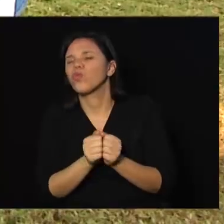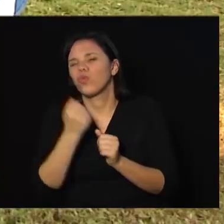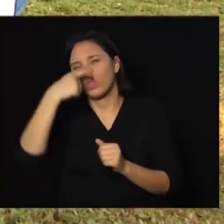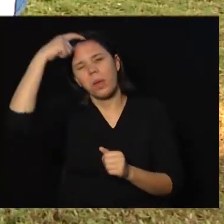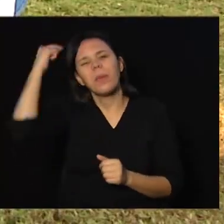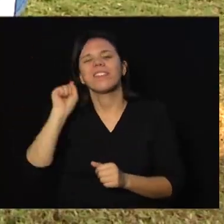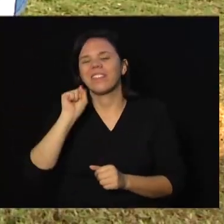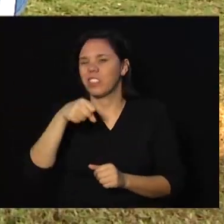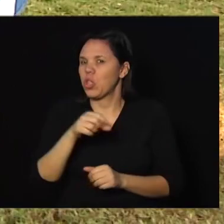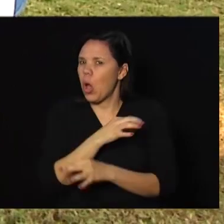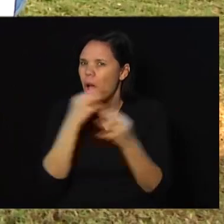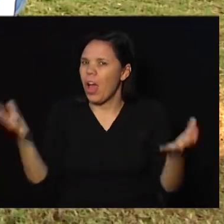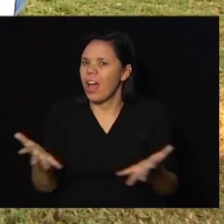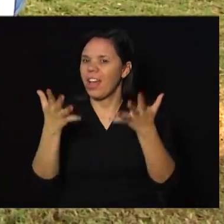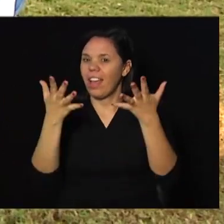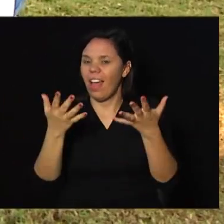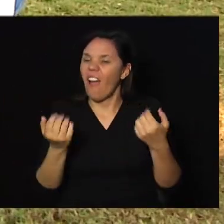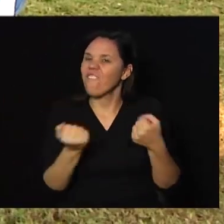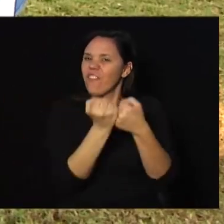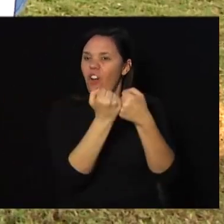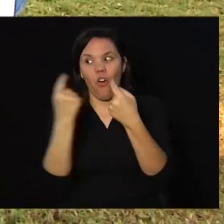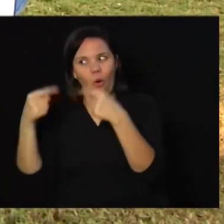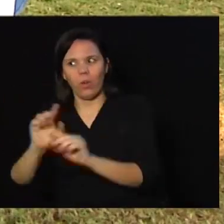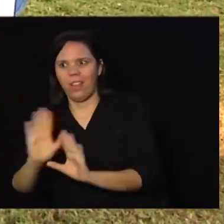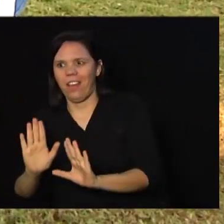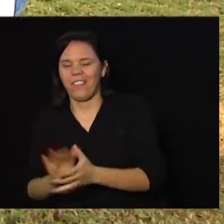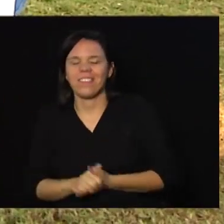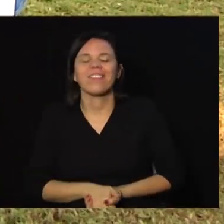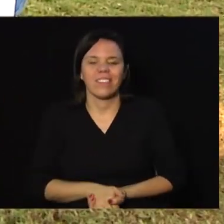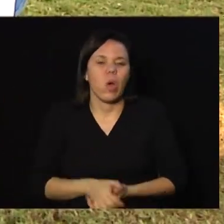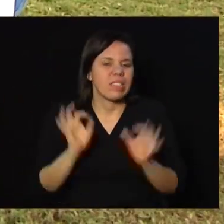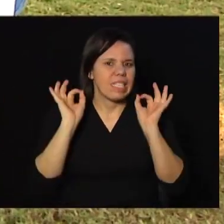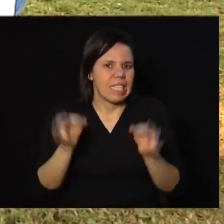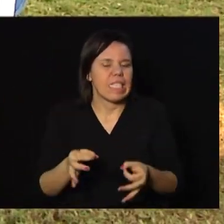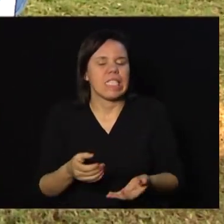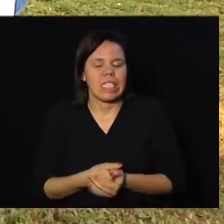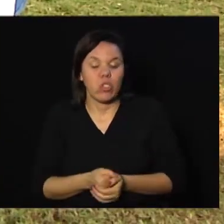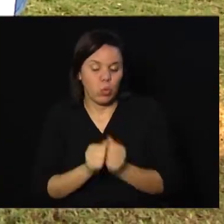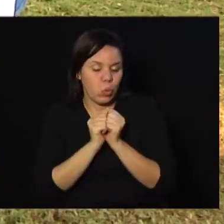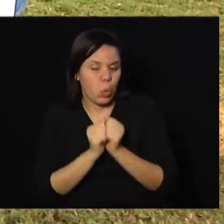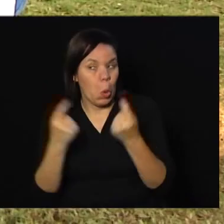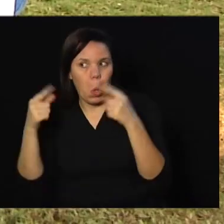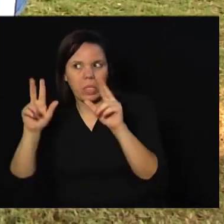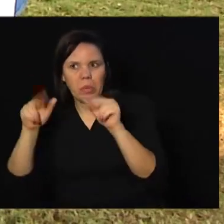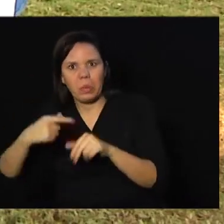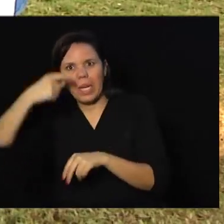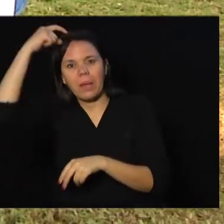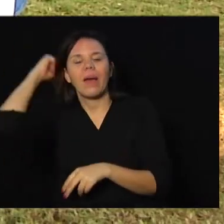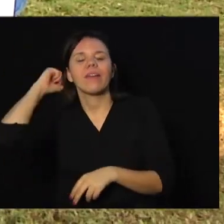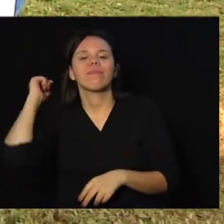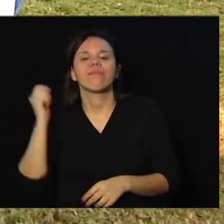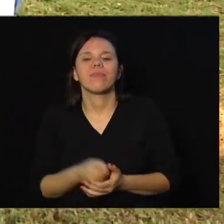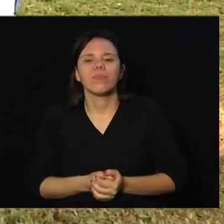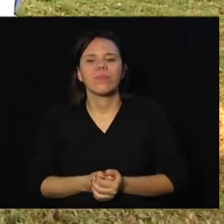Ia dar muito bicho pra gente. Melhor a favor do que contra, né? Com certeza. Gostaria de jogar ao seu lado, não contra.